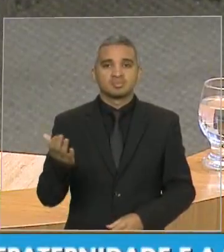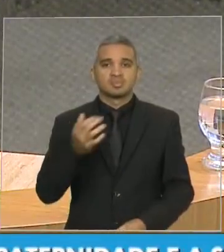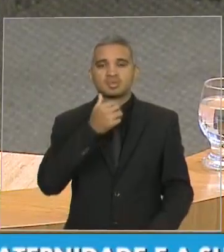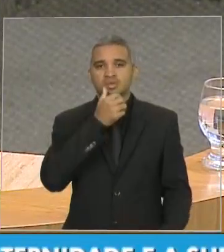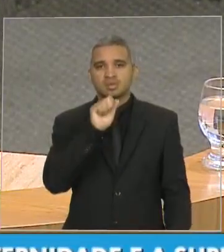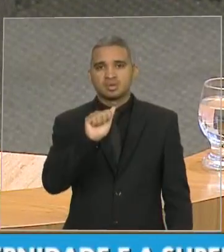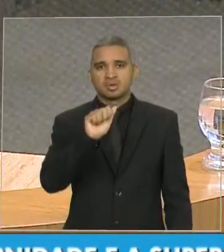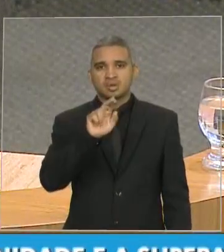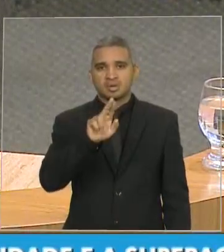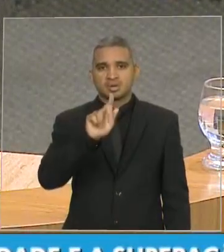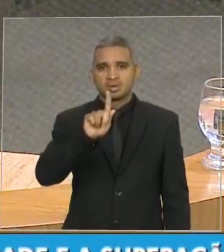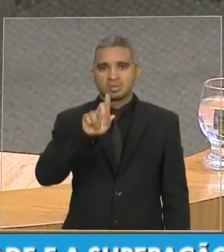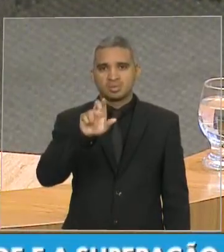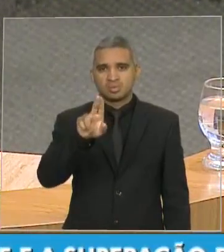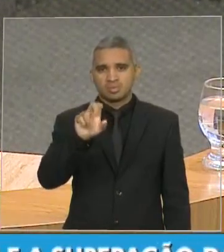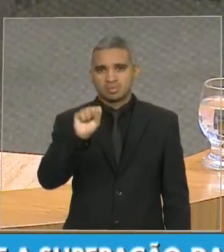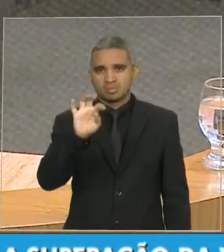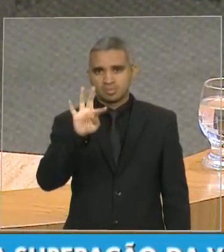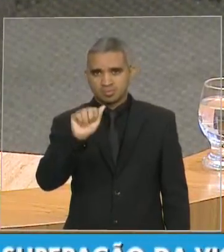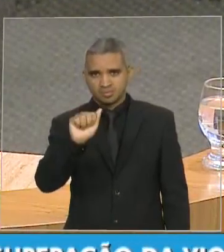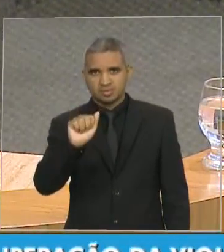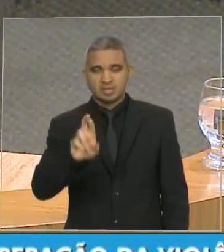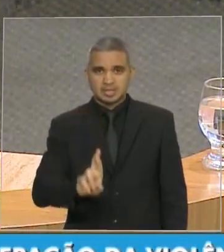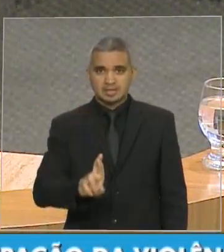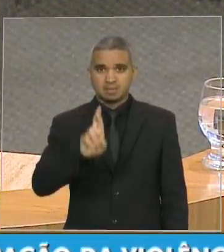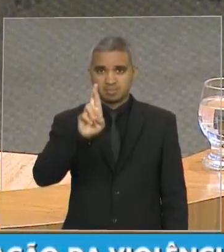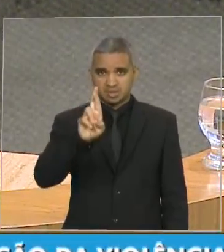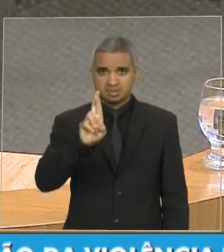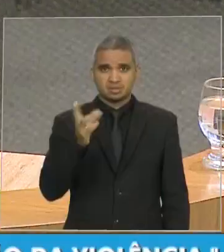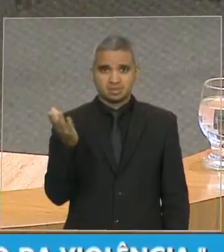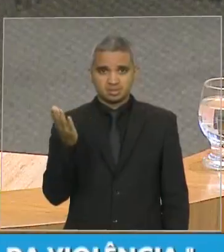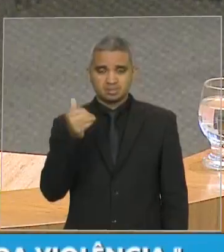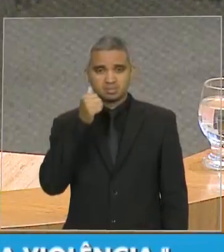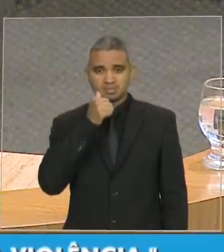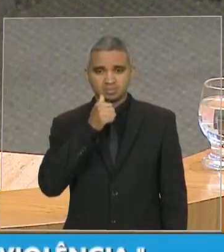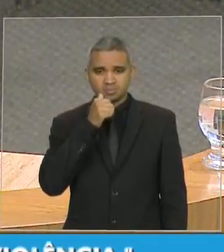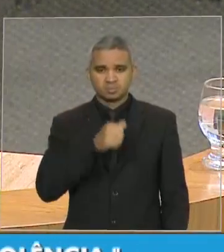Augusta, que nos representa como mulher.